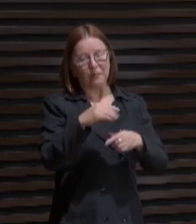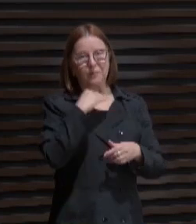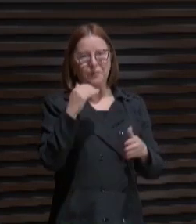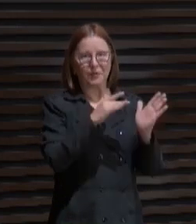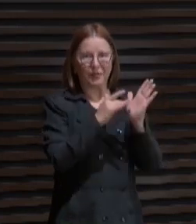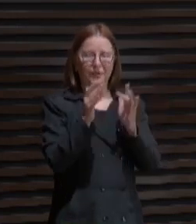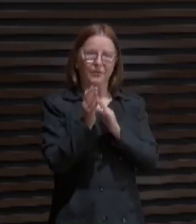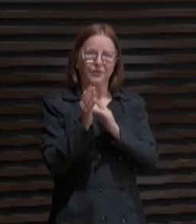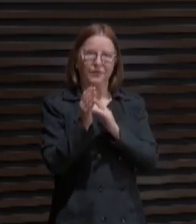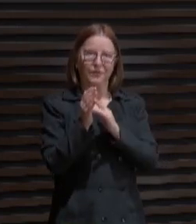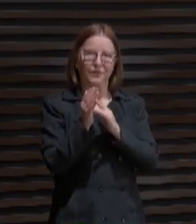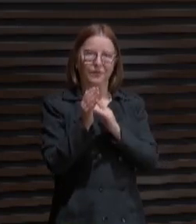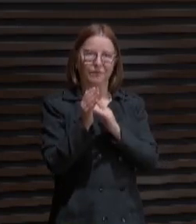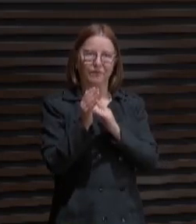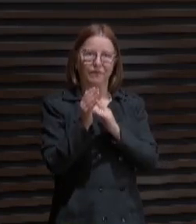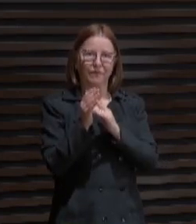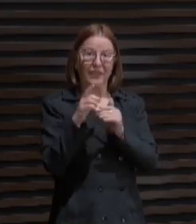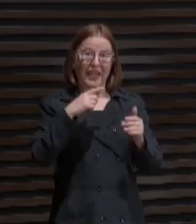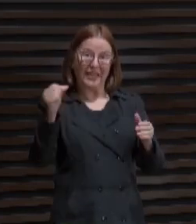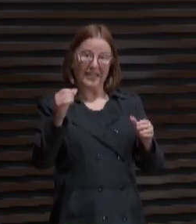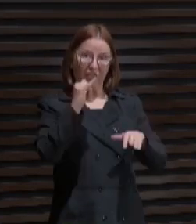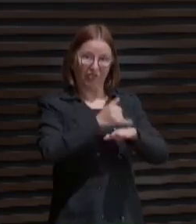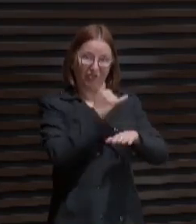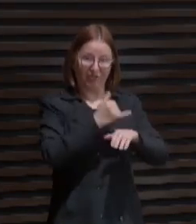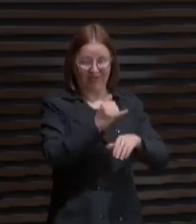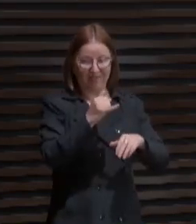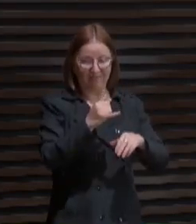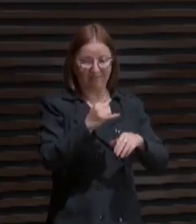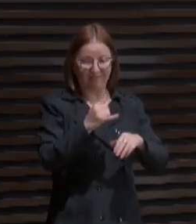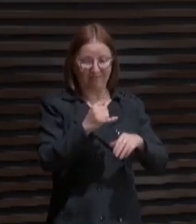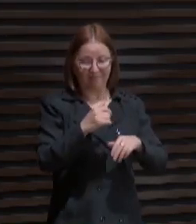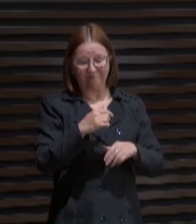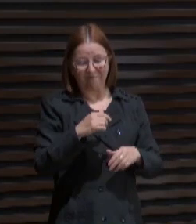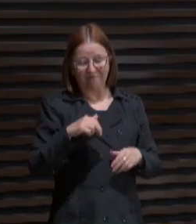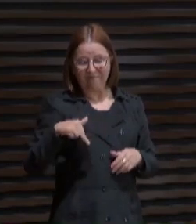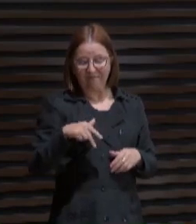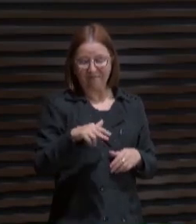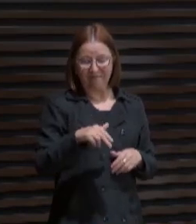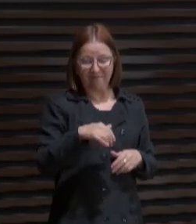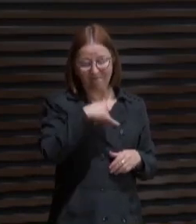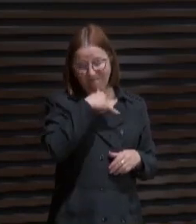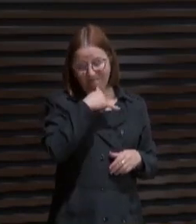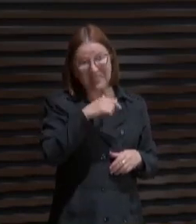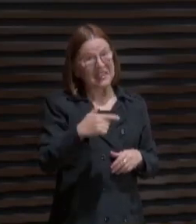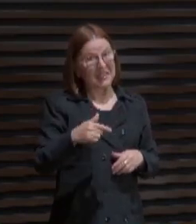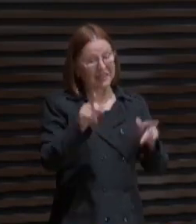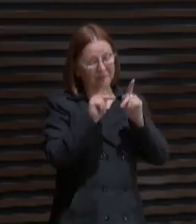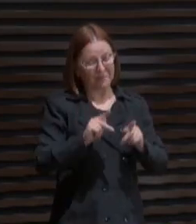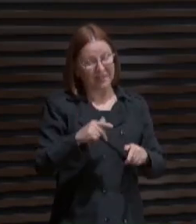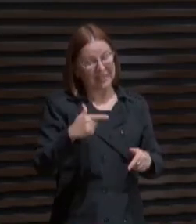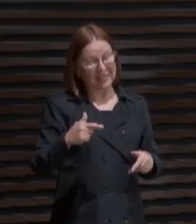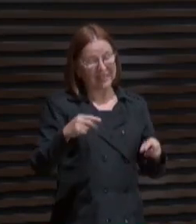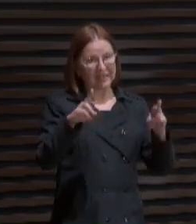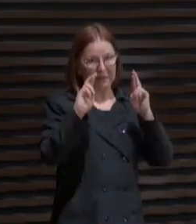Jesus, deixaram Jerusalém e partiram abatidos, sem paz e sem esperança. Quando